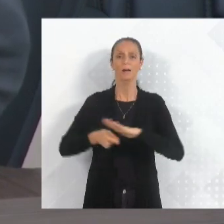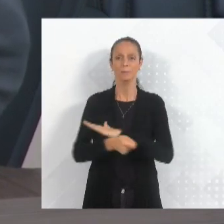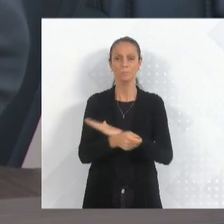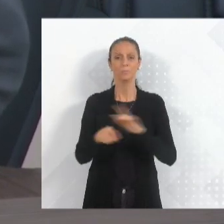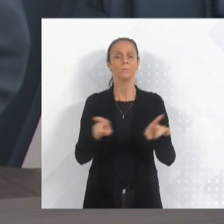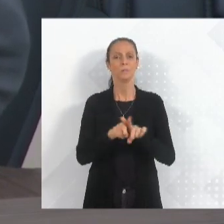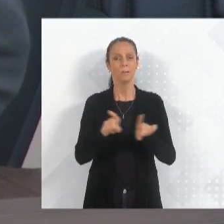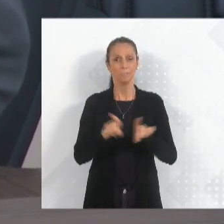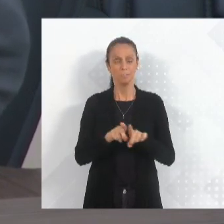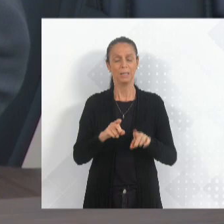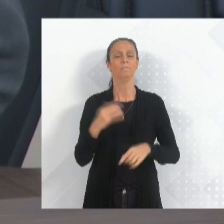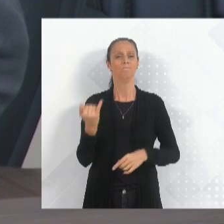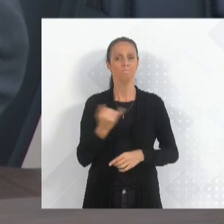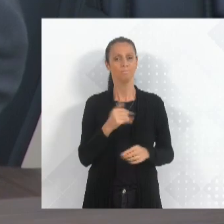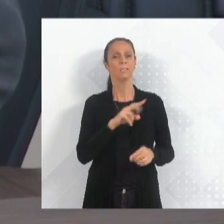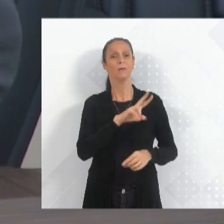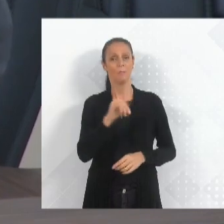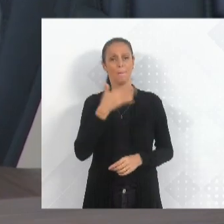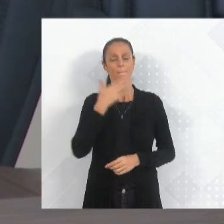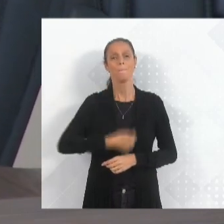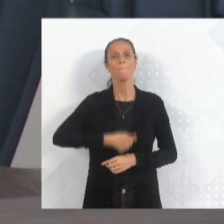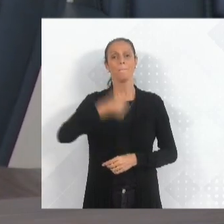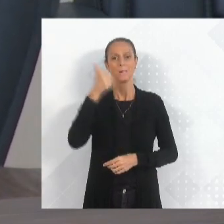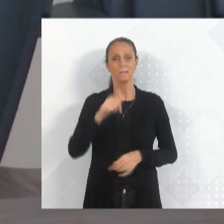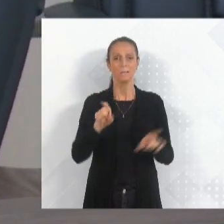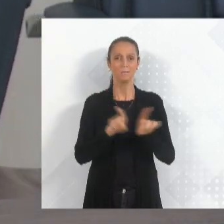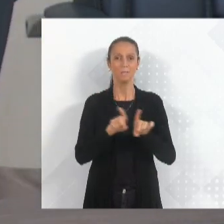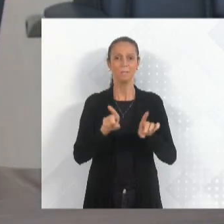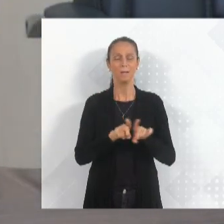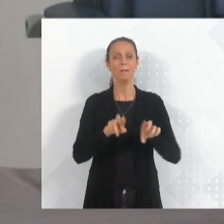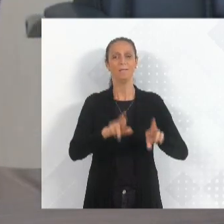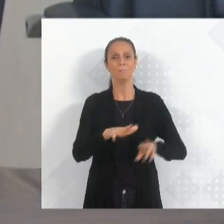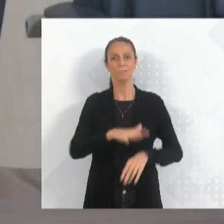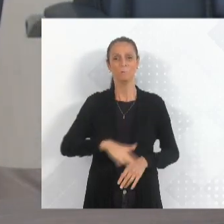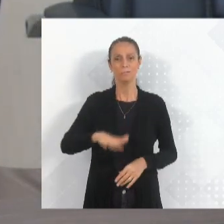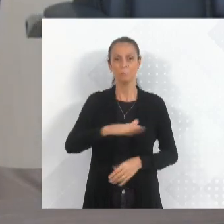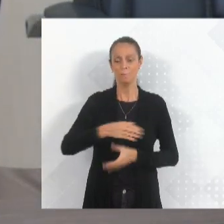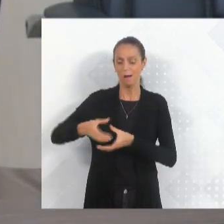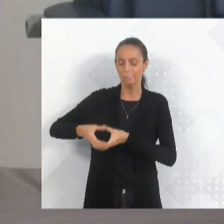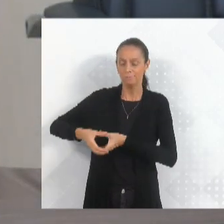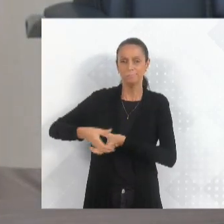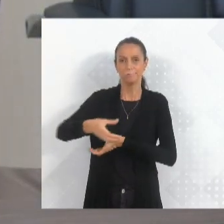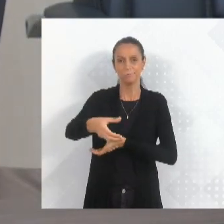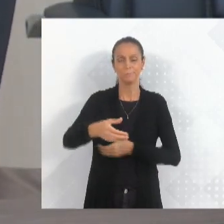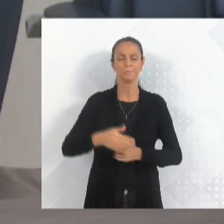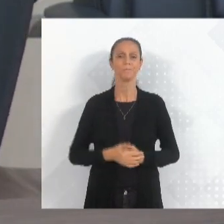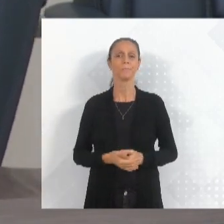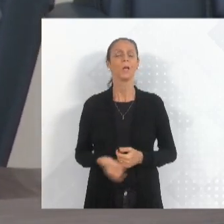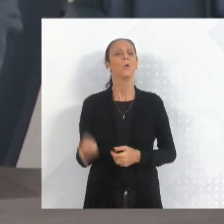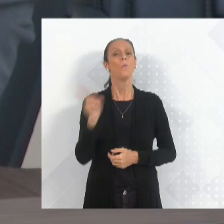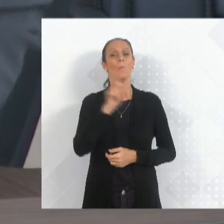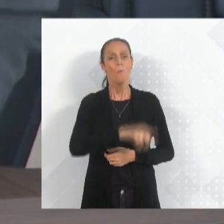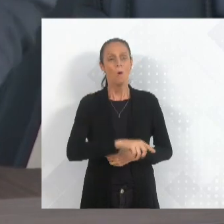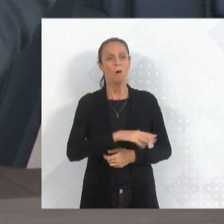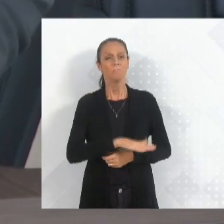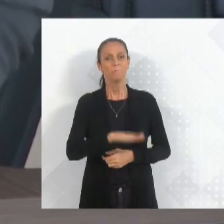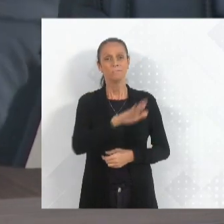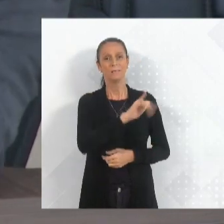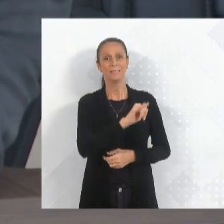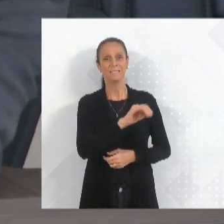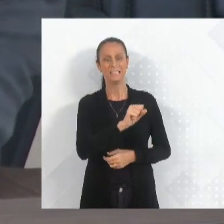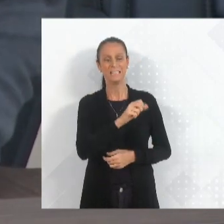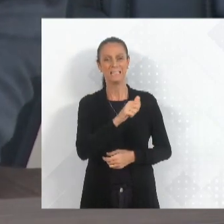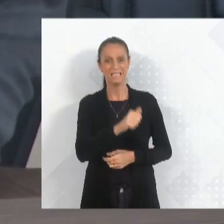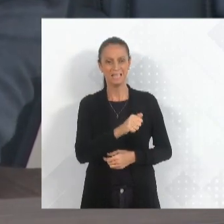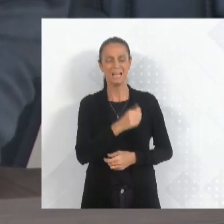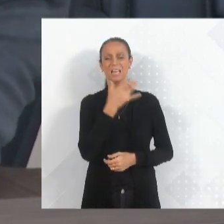considerável naquela região para melhorar, ampliar a tubulação. O da Dona Isa, se eu não me engano, tem já um booster.